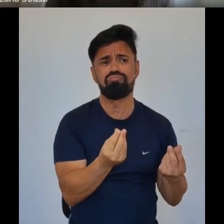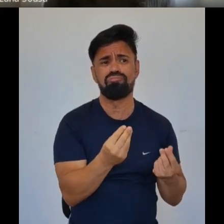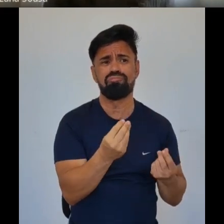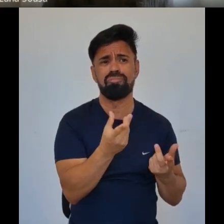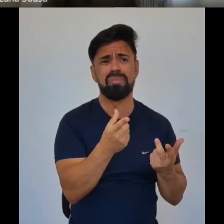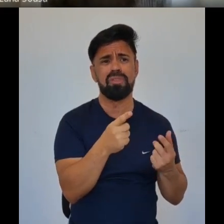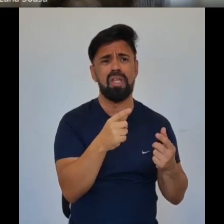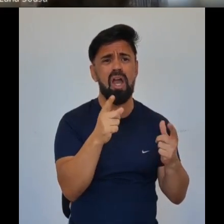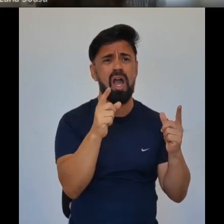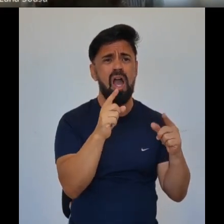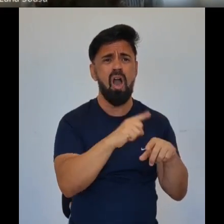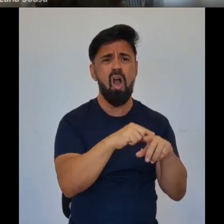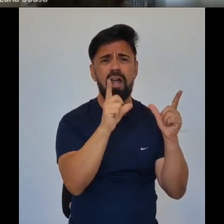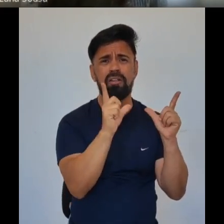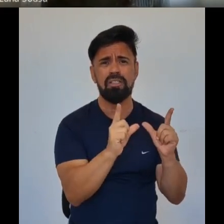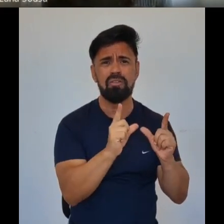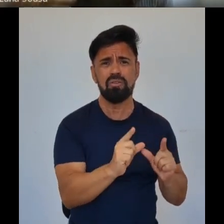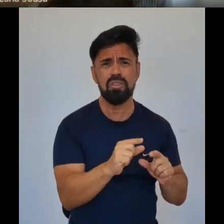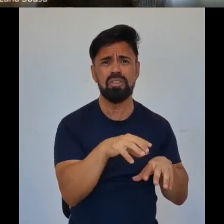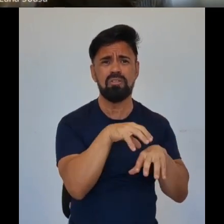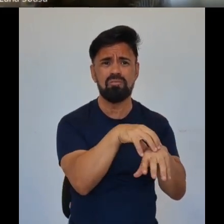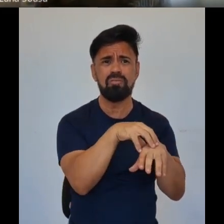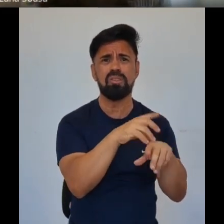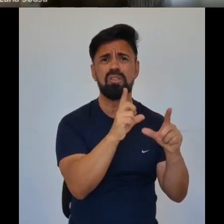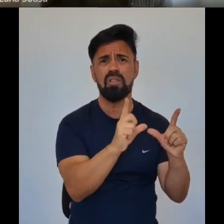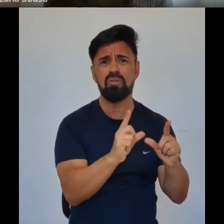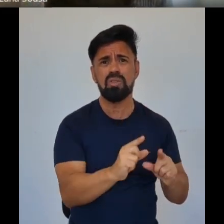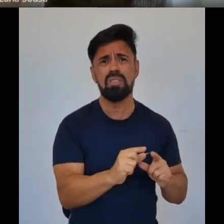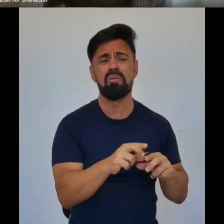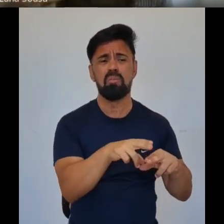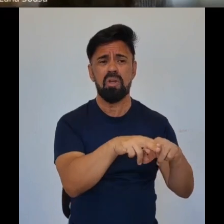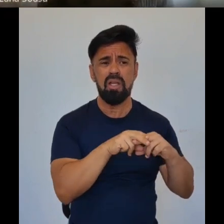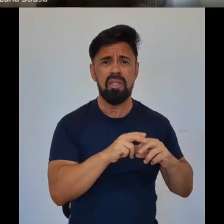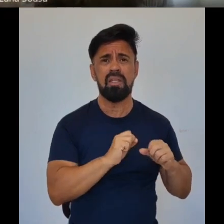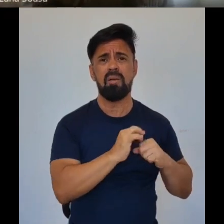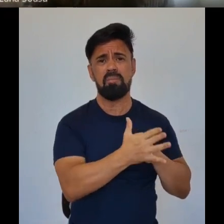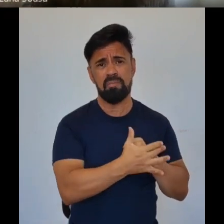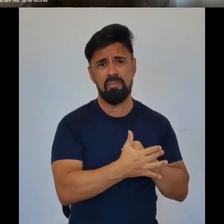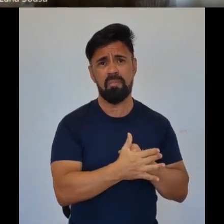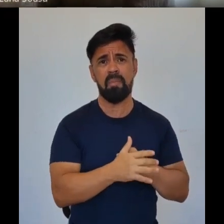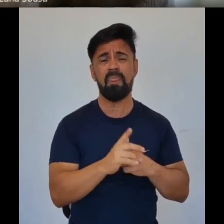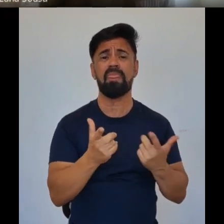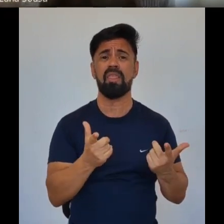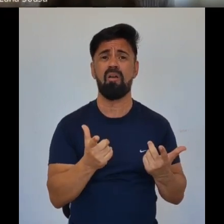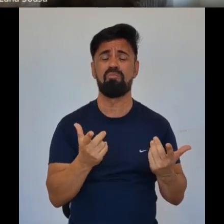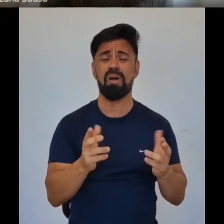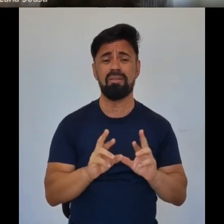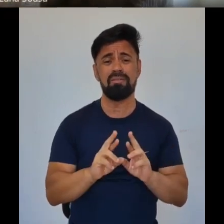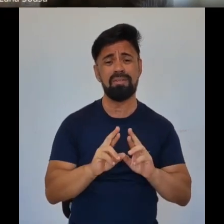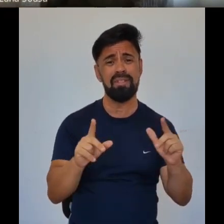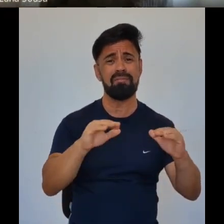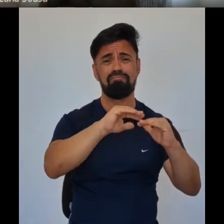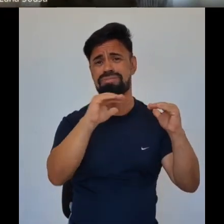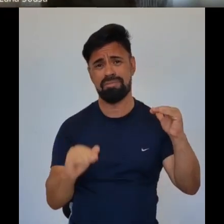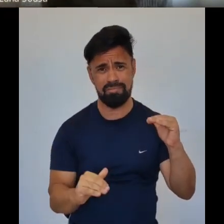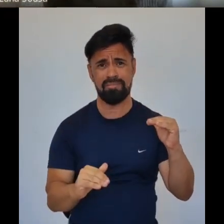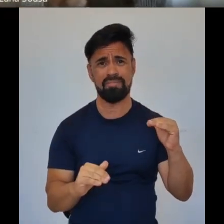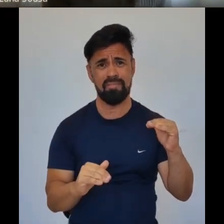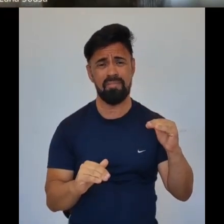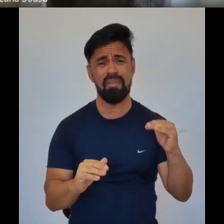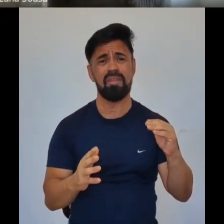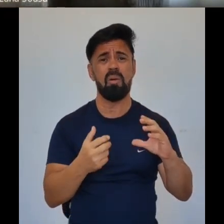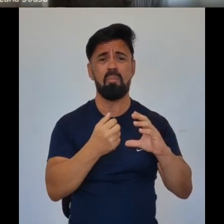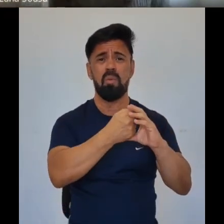ir de carro, o outro dependeria de um transporte público que já estava com horários reduzidos por causa da pandemia, né? Então,